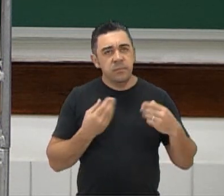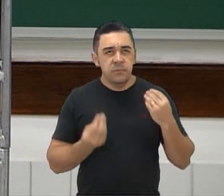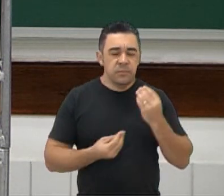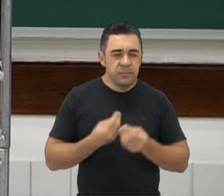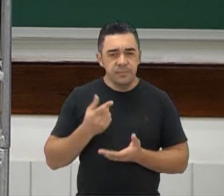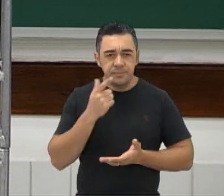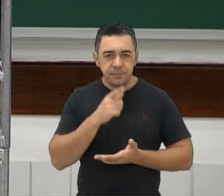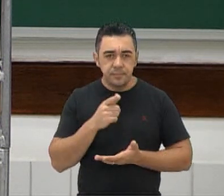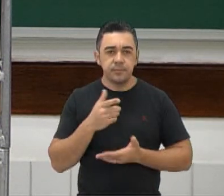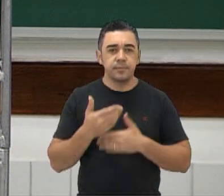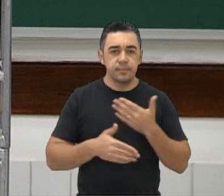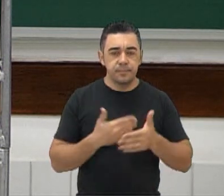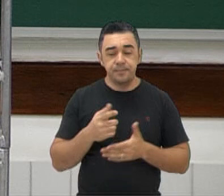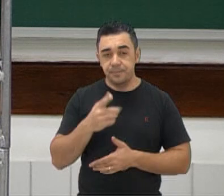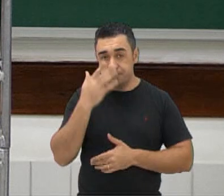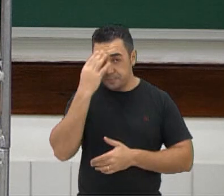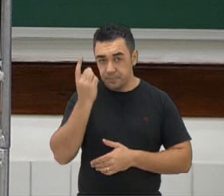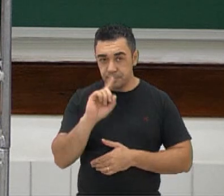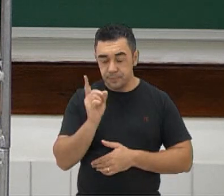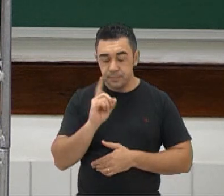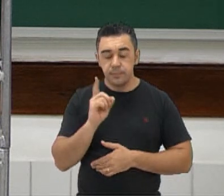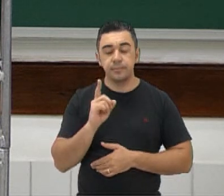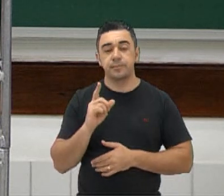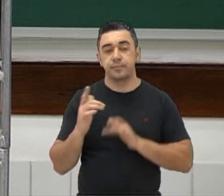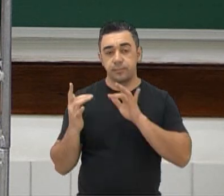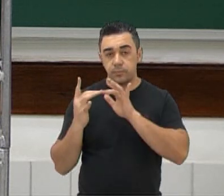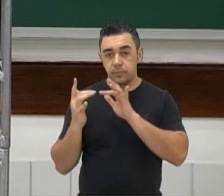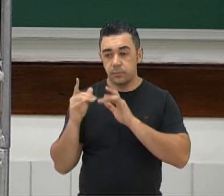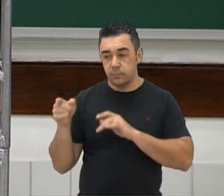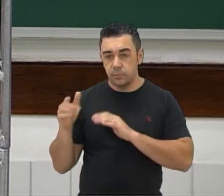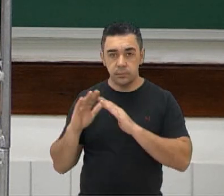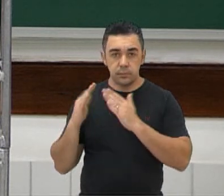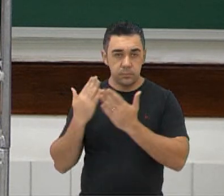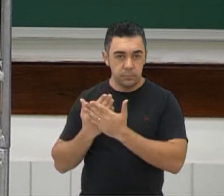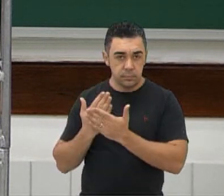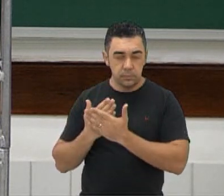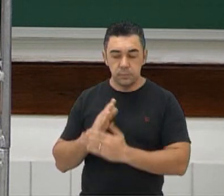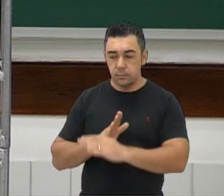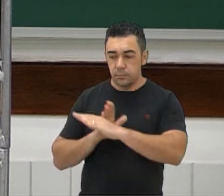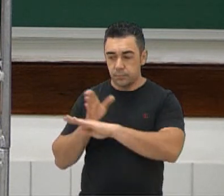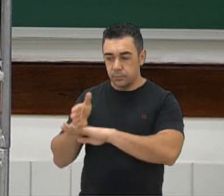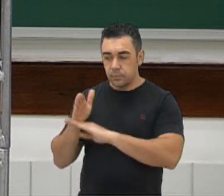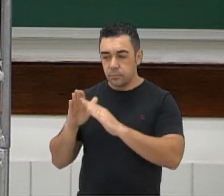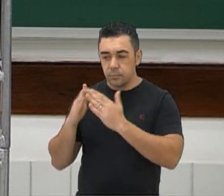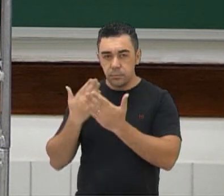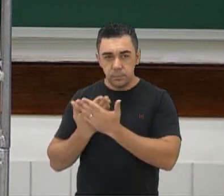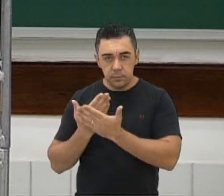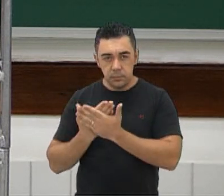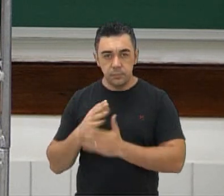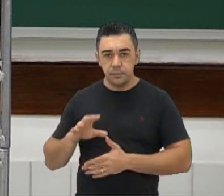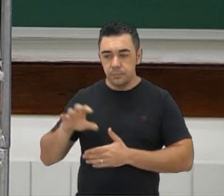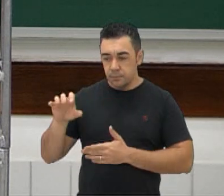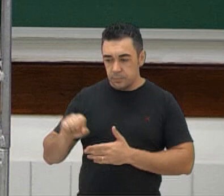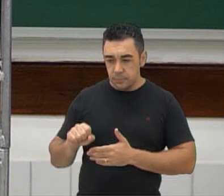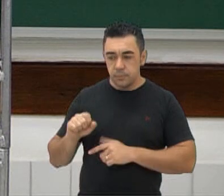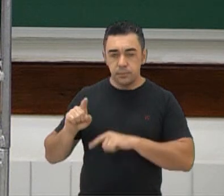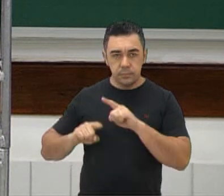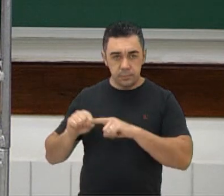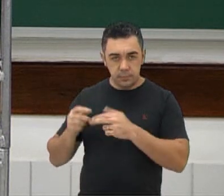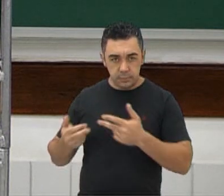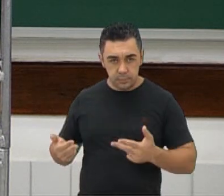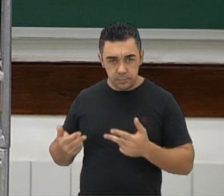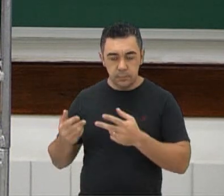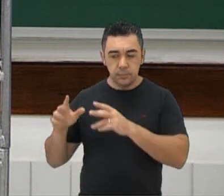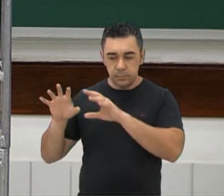as atividades, não esqueça de entrar em contato com a escola, para que possa pegar a atividade impressa e devolvê-la posteriormente